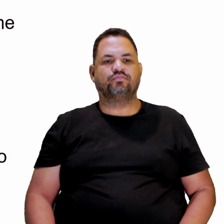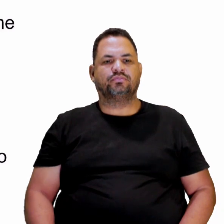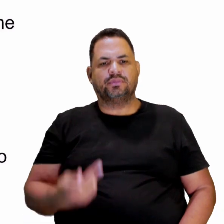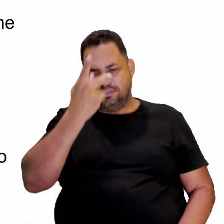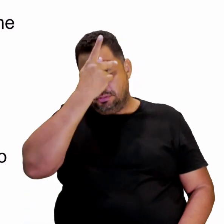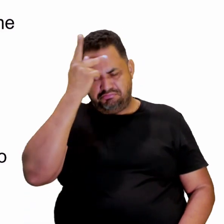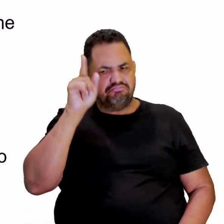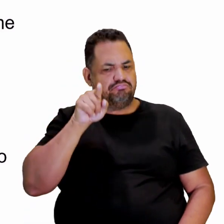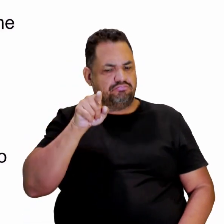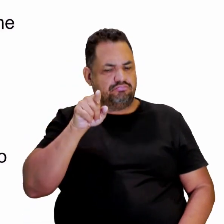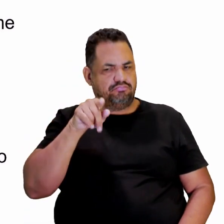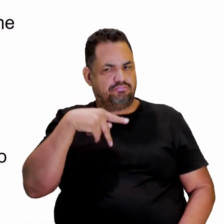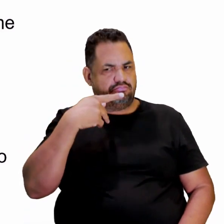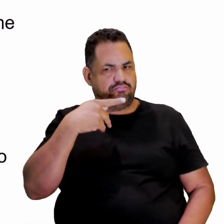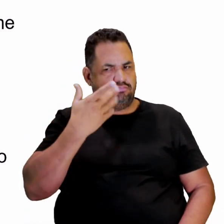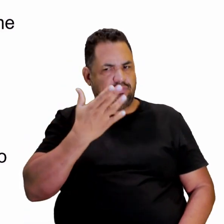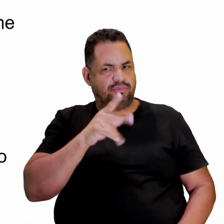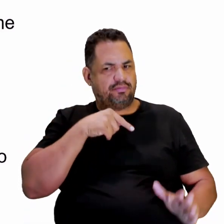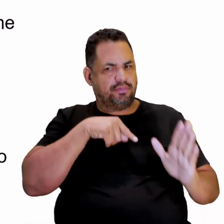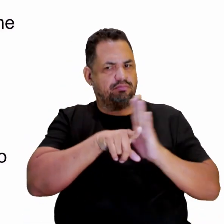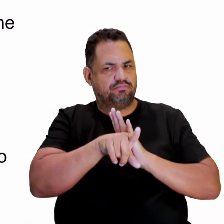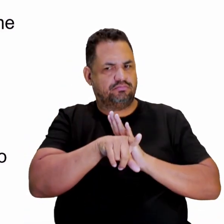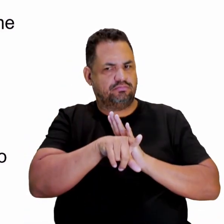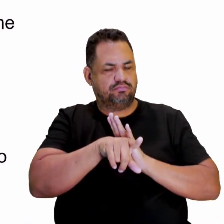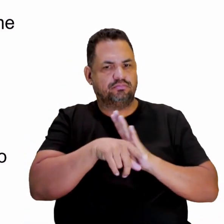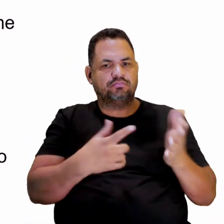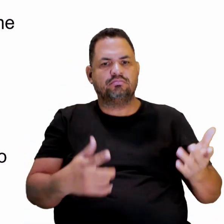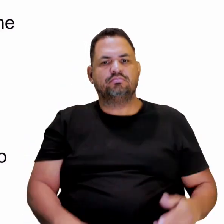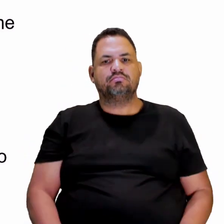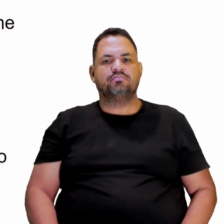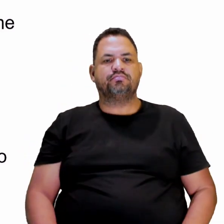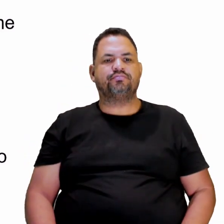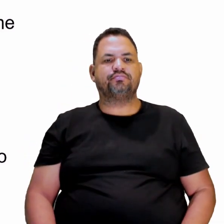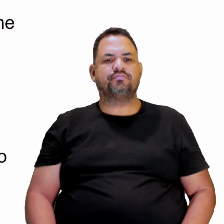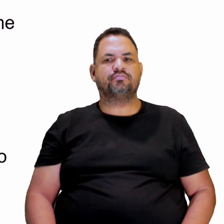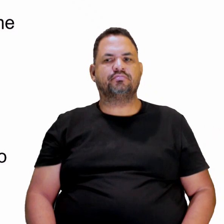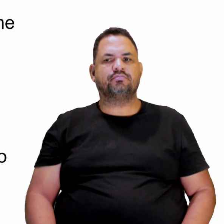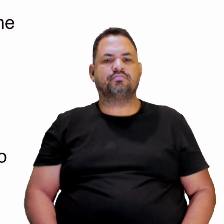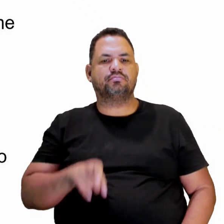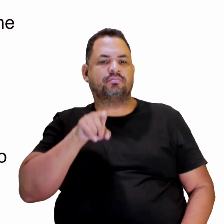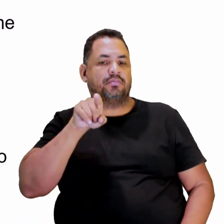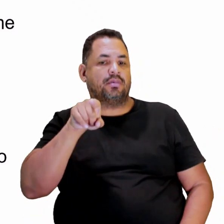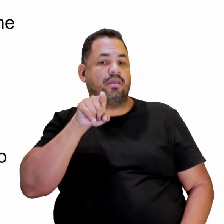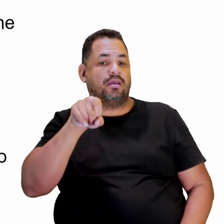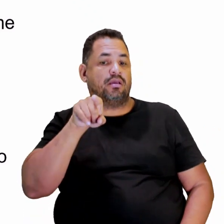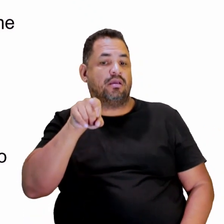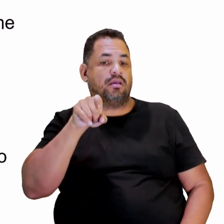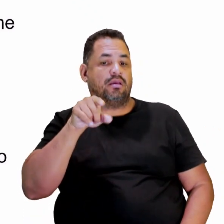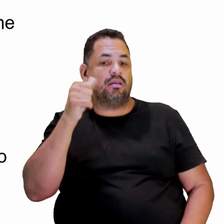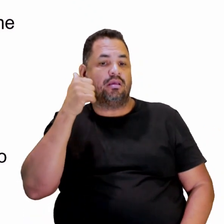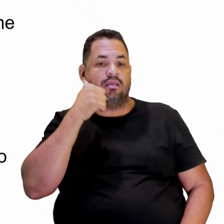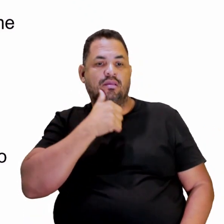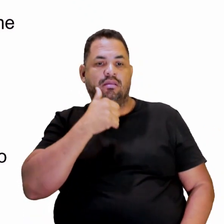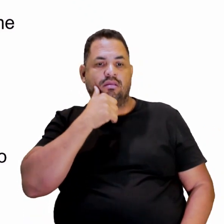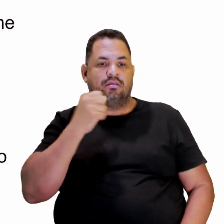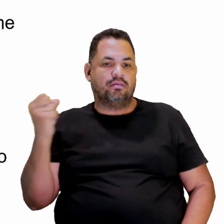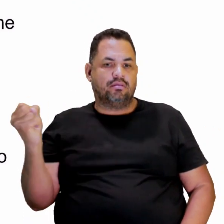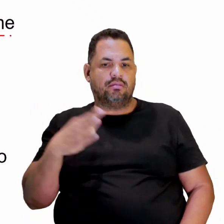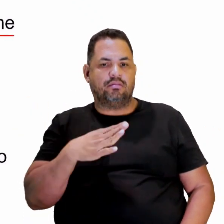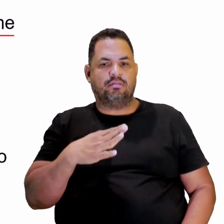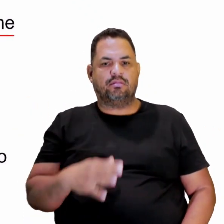a pessoa que você perguntou? That's the girl, aquela garota. Tananã,